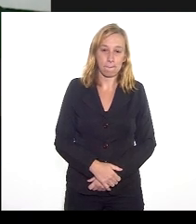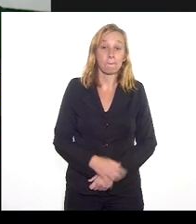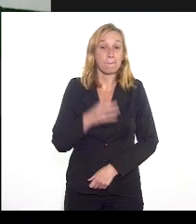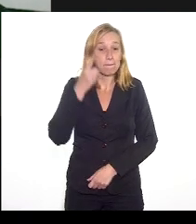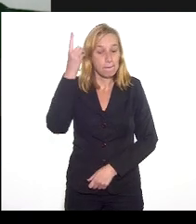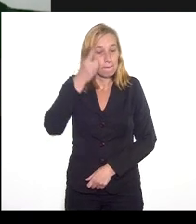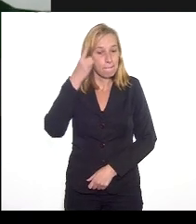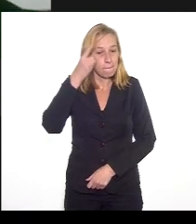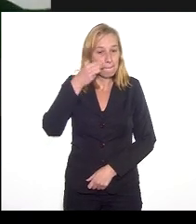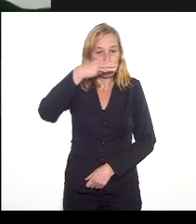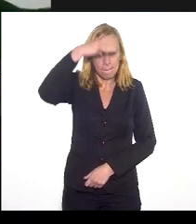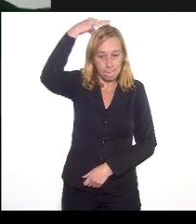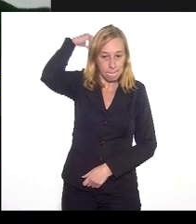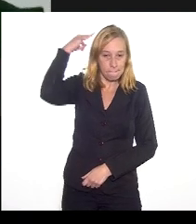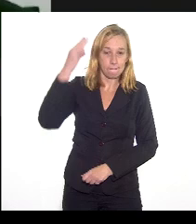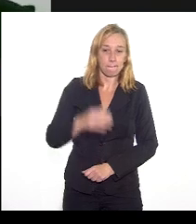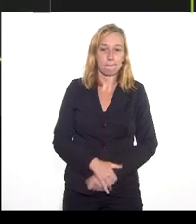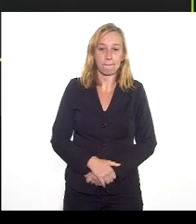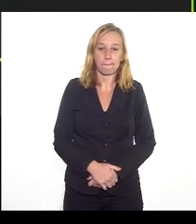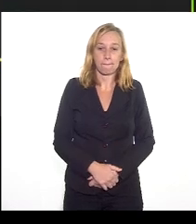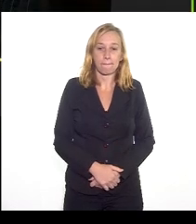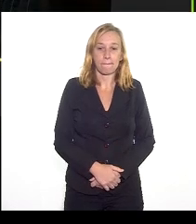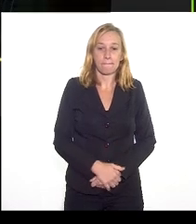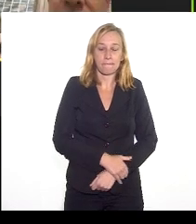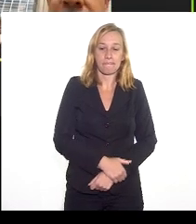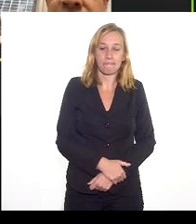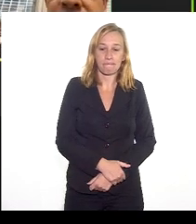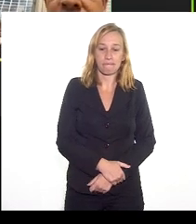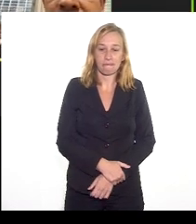Deputado Márcio Pacheco.